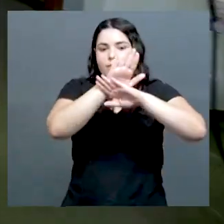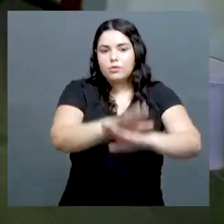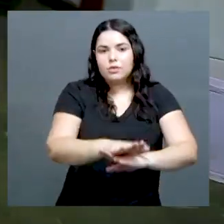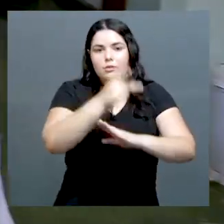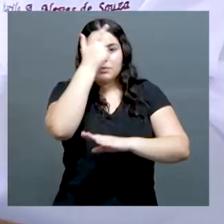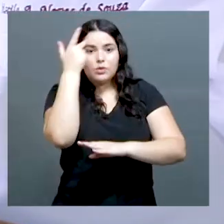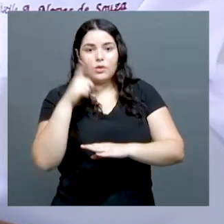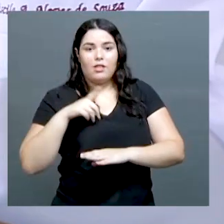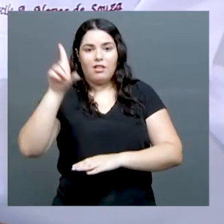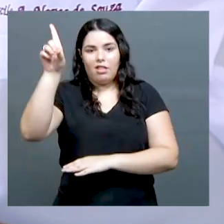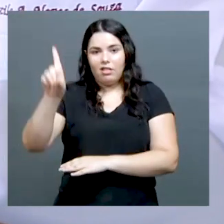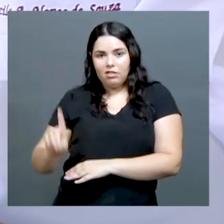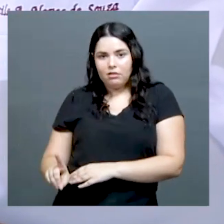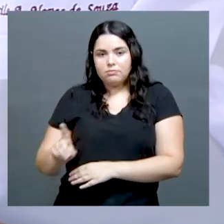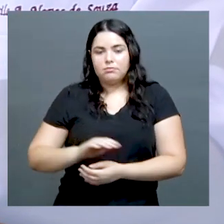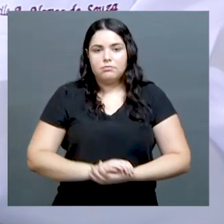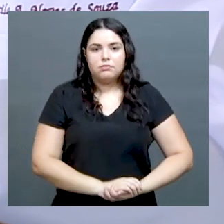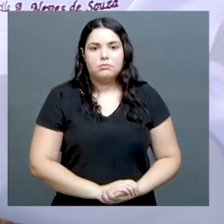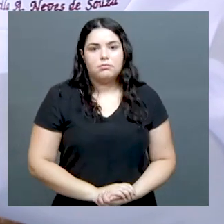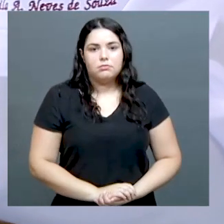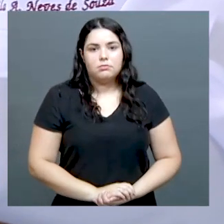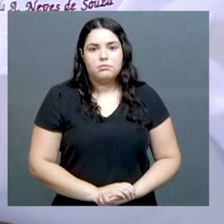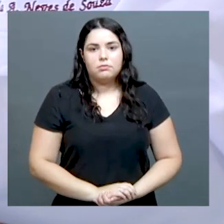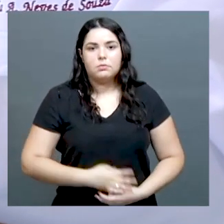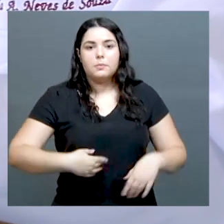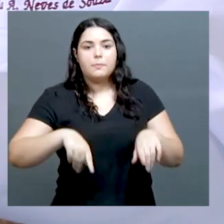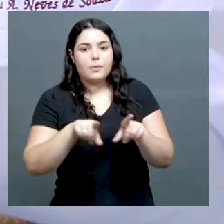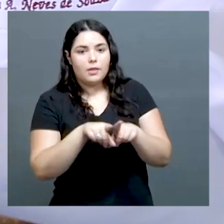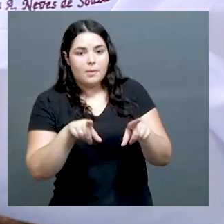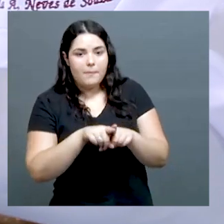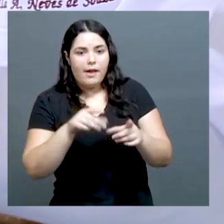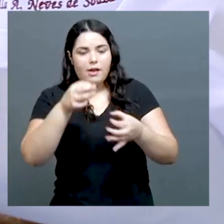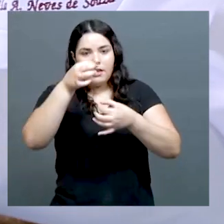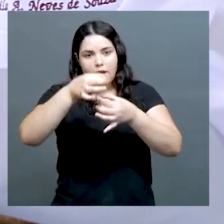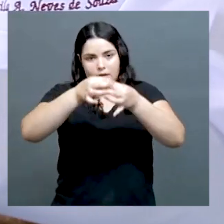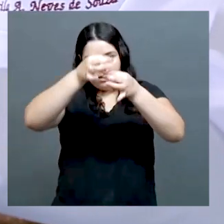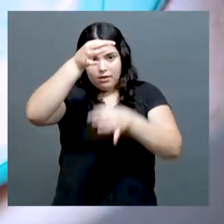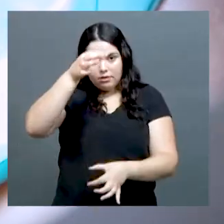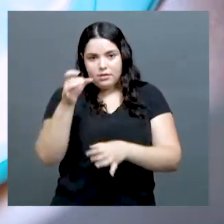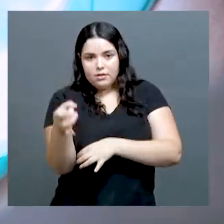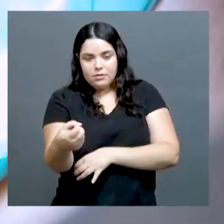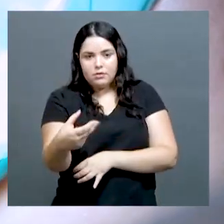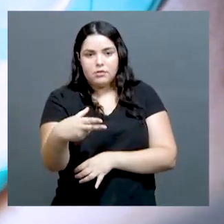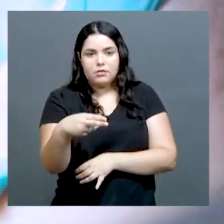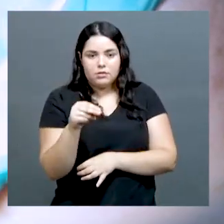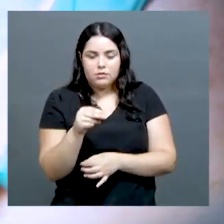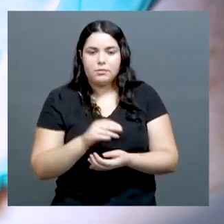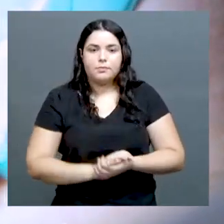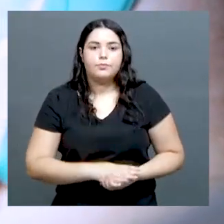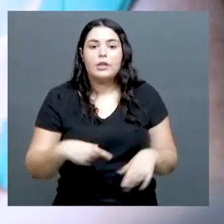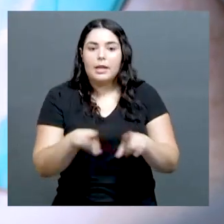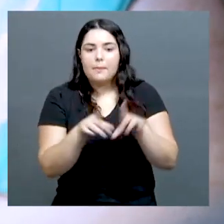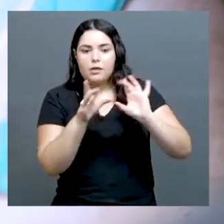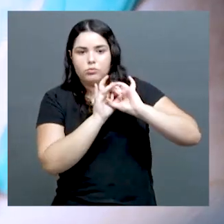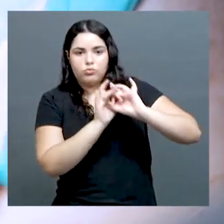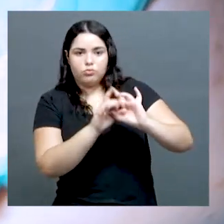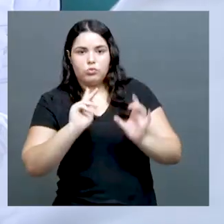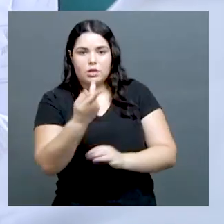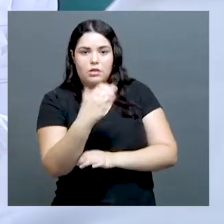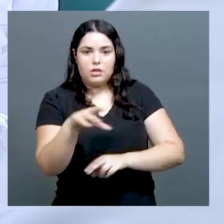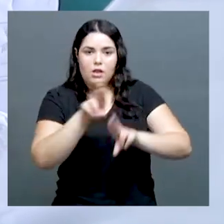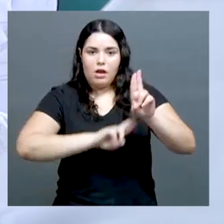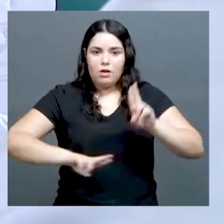de pacientes portadores de necessidades especiais, sob anestesia geral, e parceria com o Hospital de Clínicas da